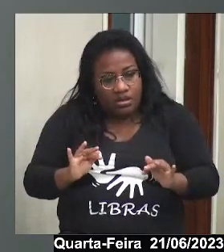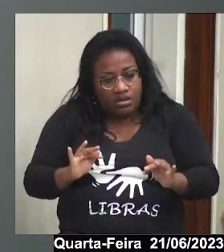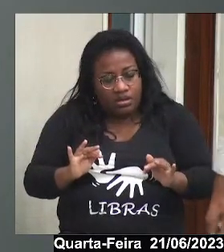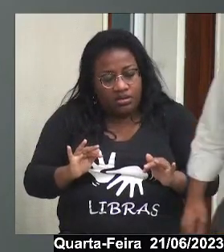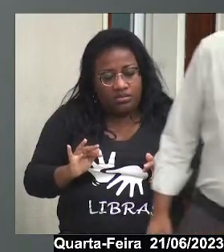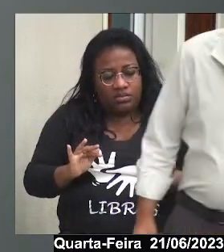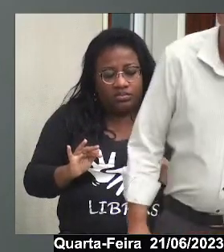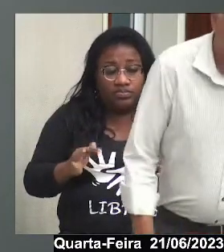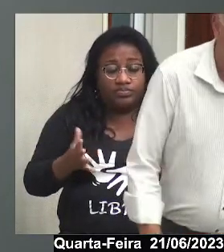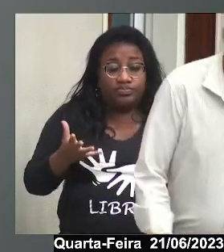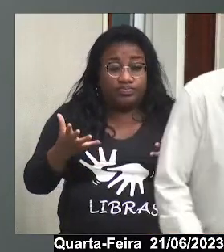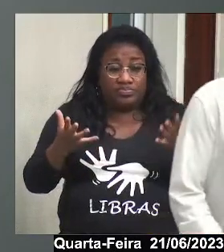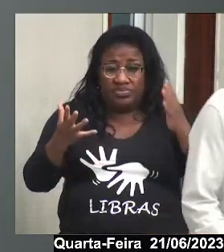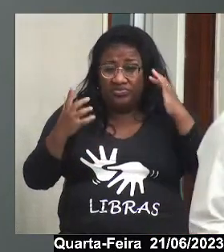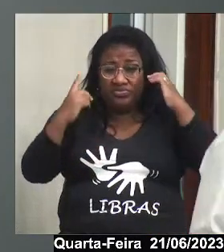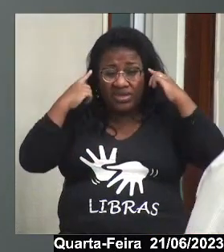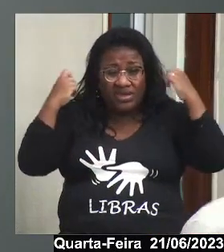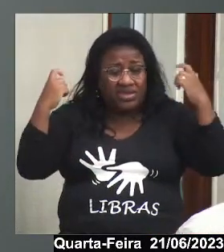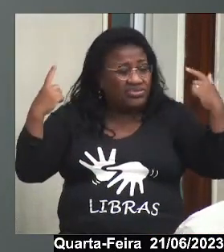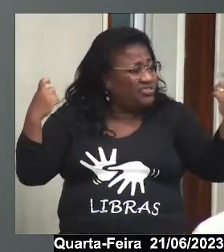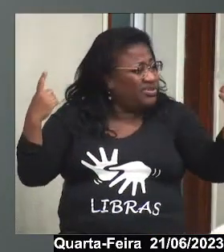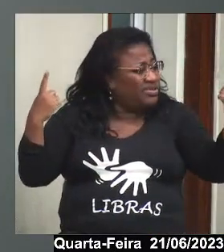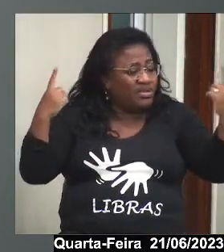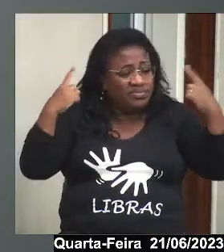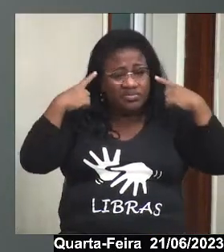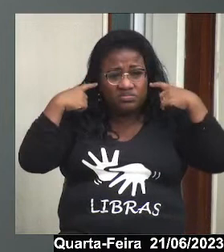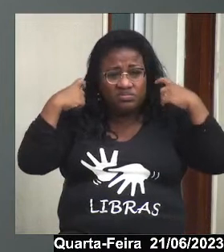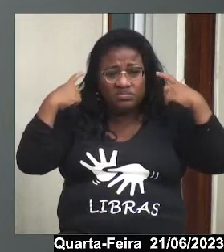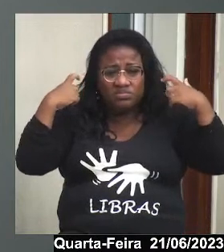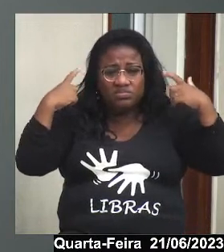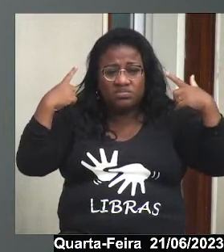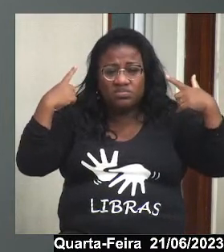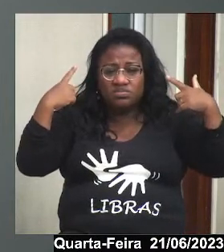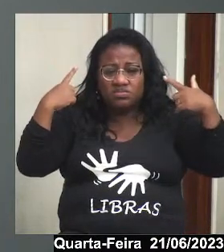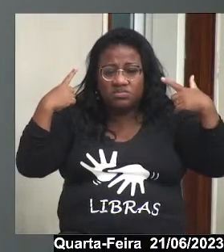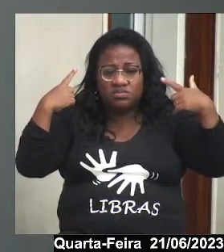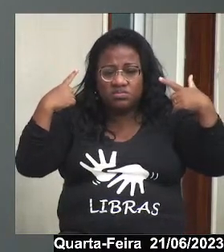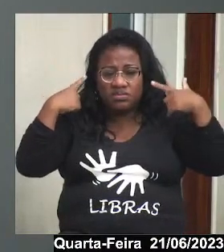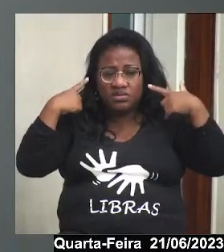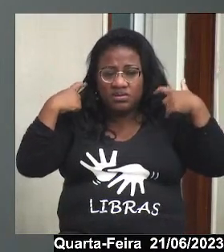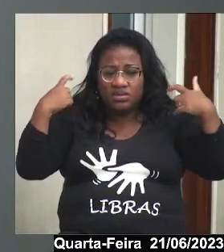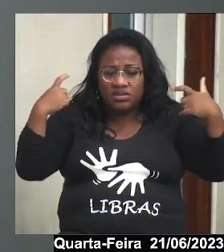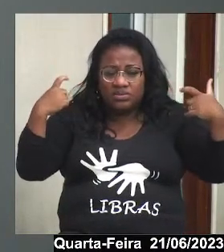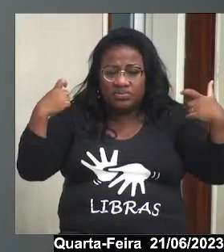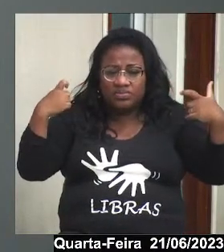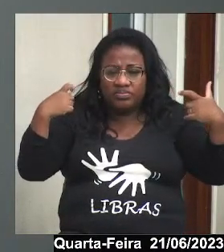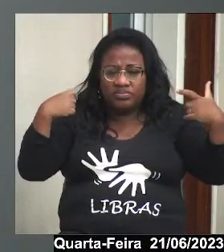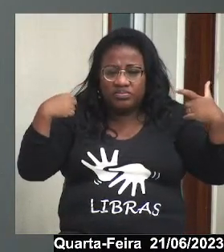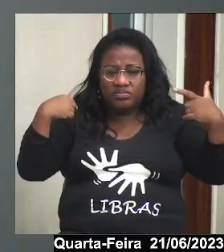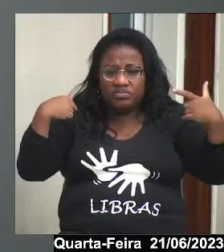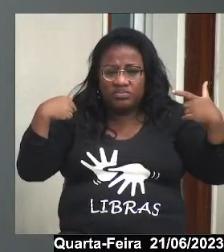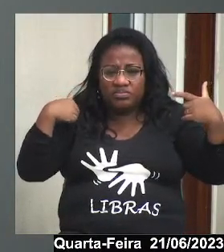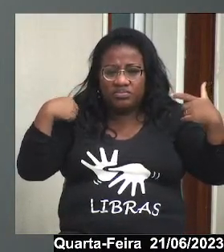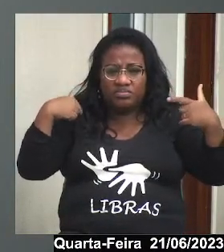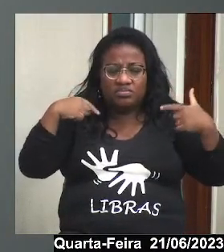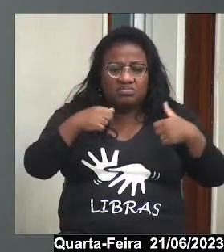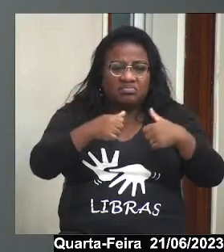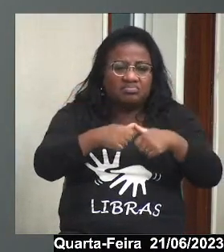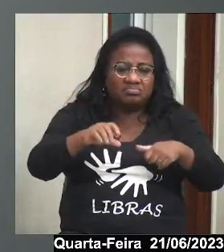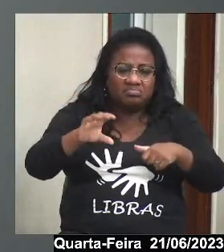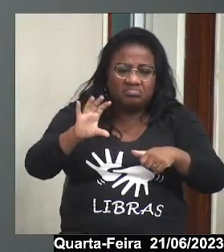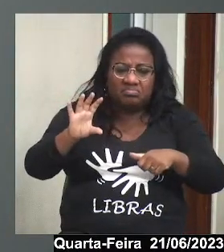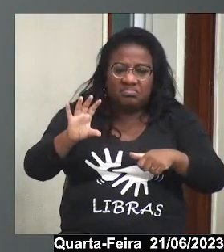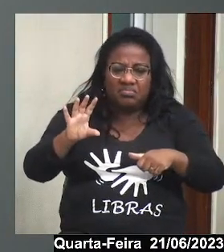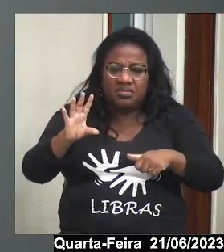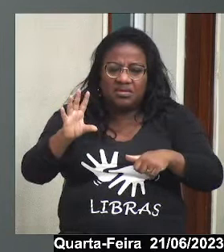estão andando. Eu sou um vereador que eu trabalho com um mandato de resultado, né? Eu não fico aqui no achismo, eu não